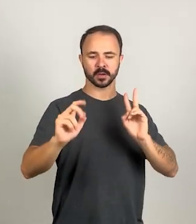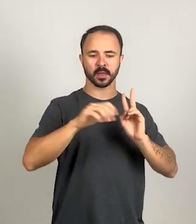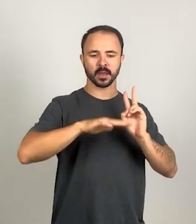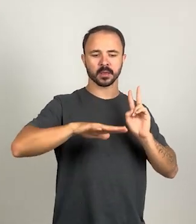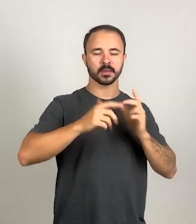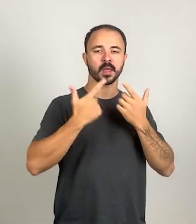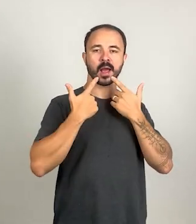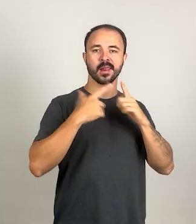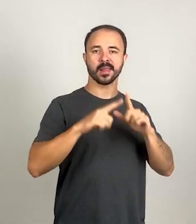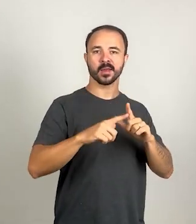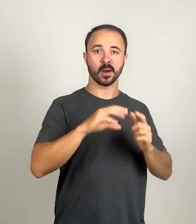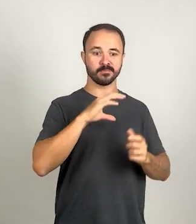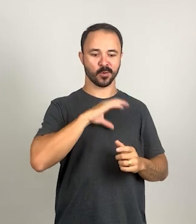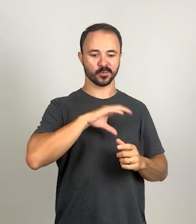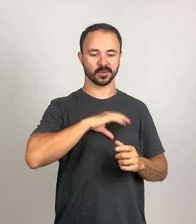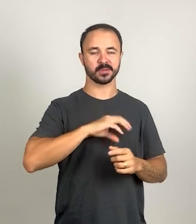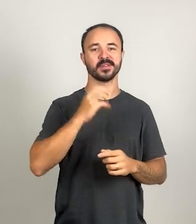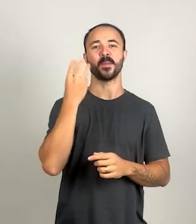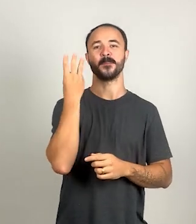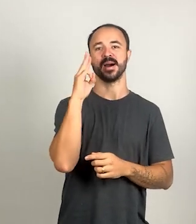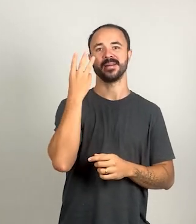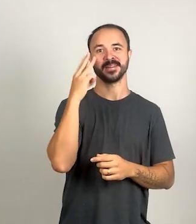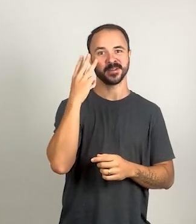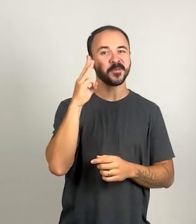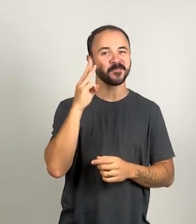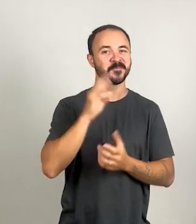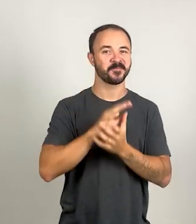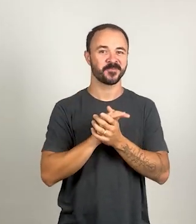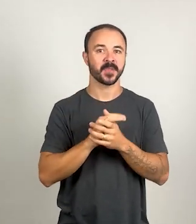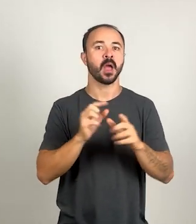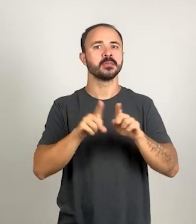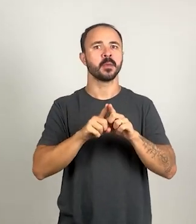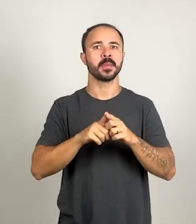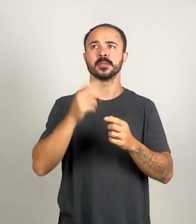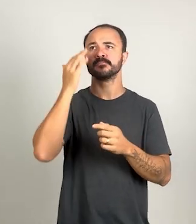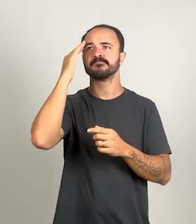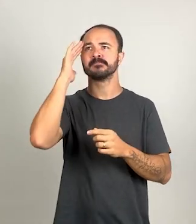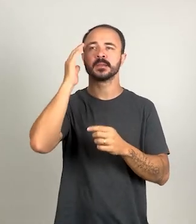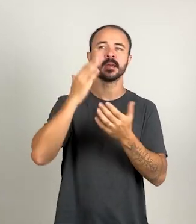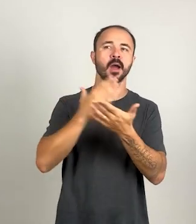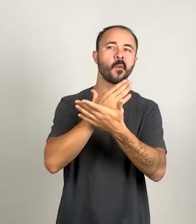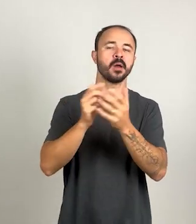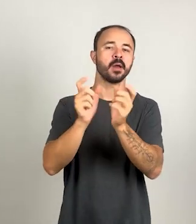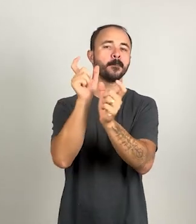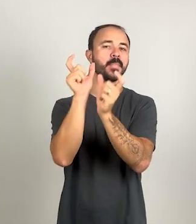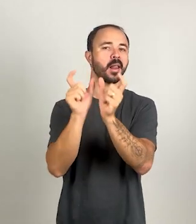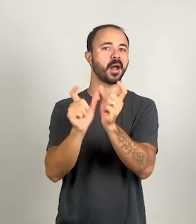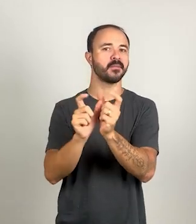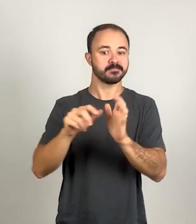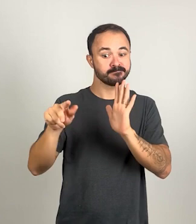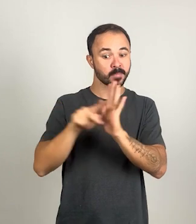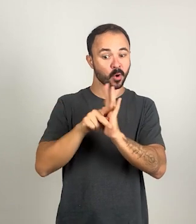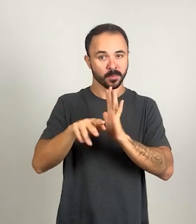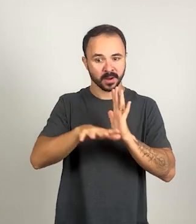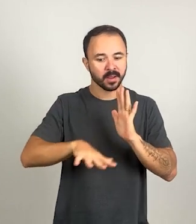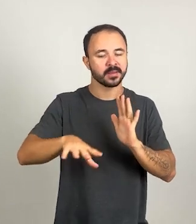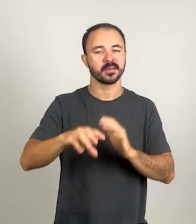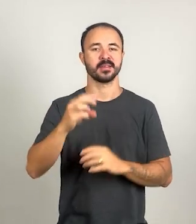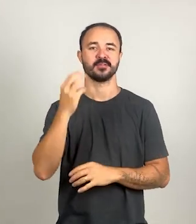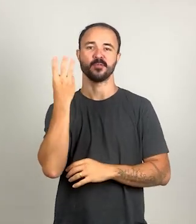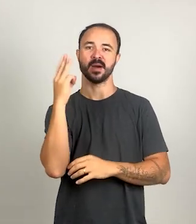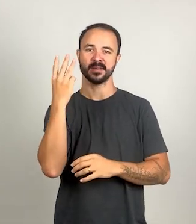maranhense e explorar exemplos de expressões e vocabulários típicos do dialeto maranhense